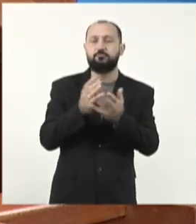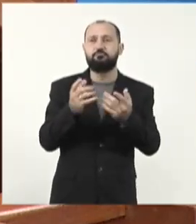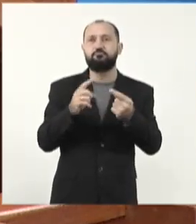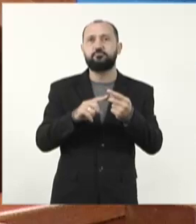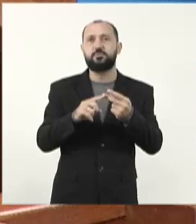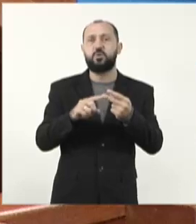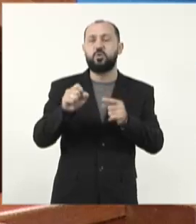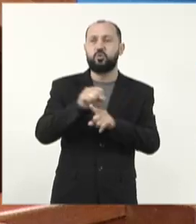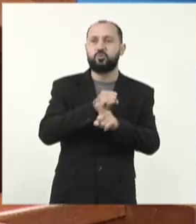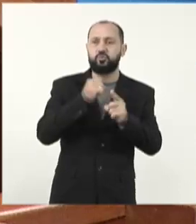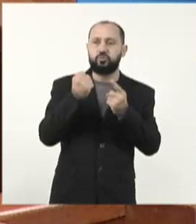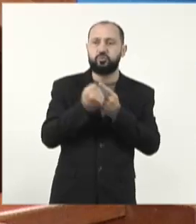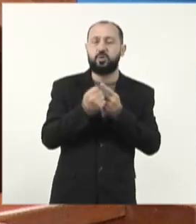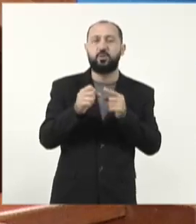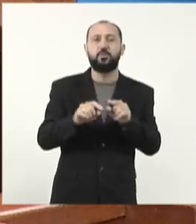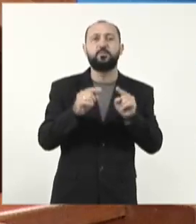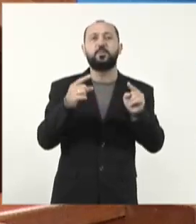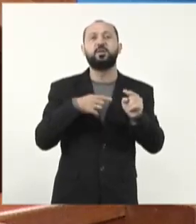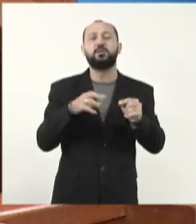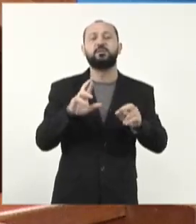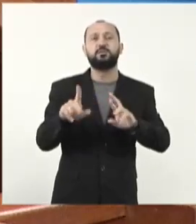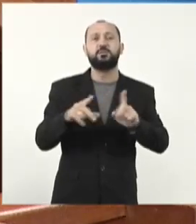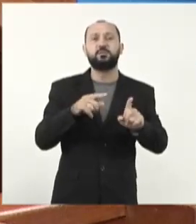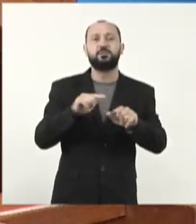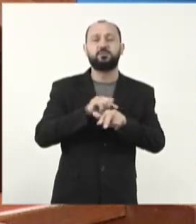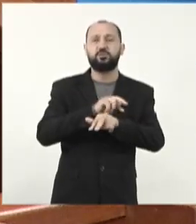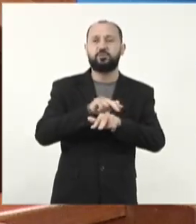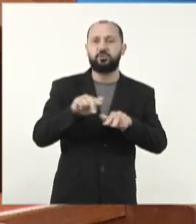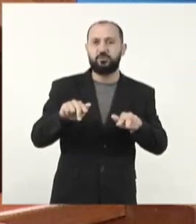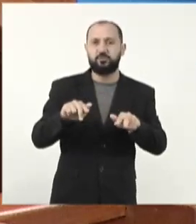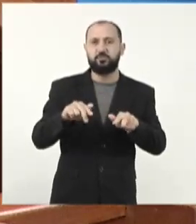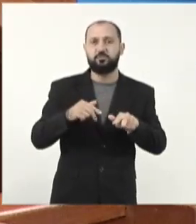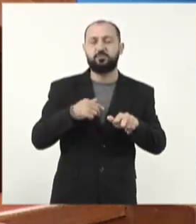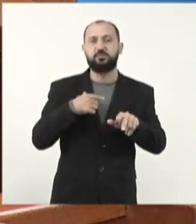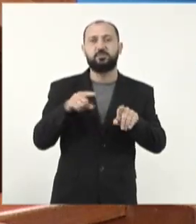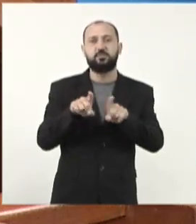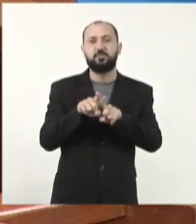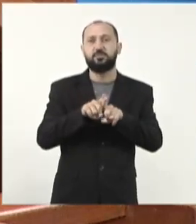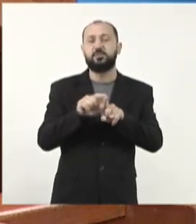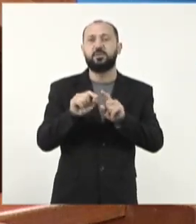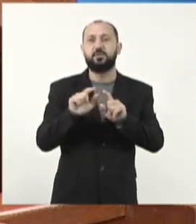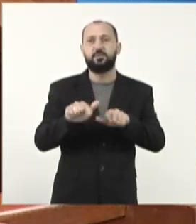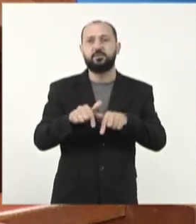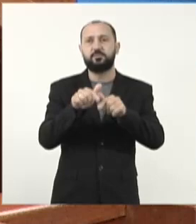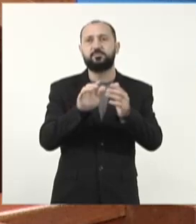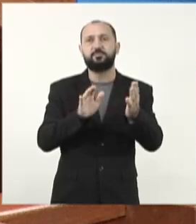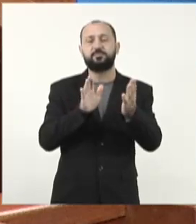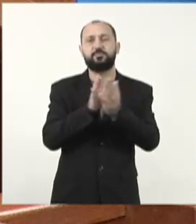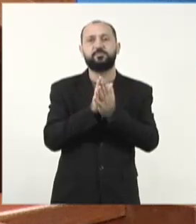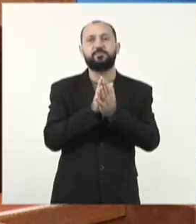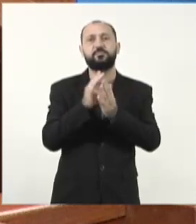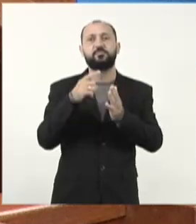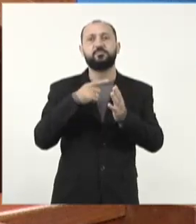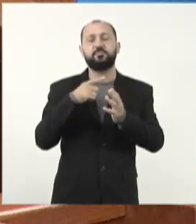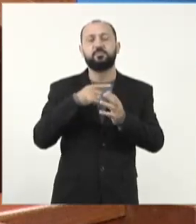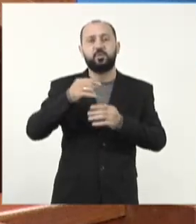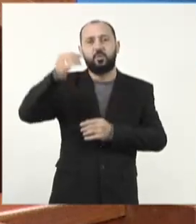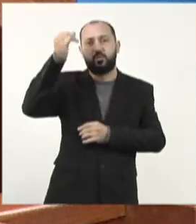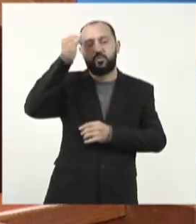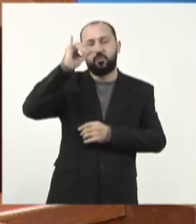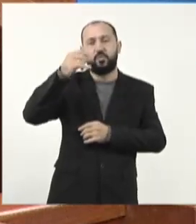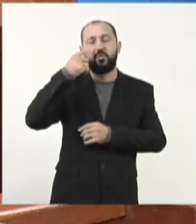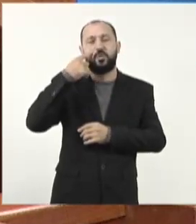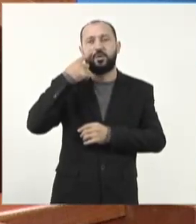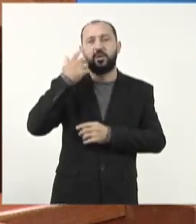desigualdade social, mas a desigualdade de gênero também tem que ser enfrentada através do combate à